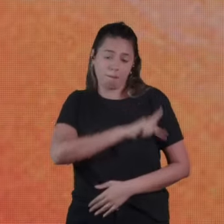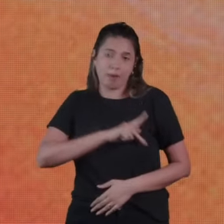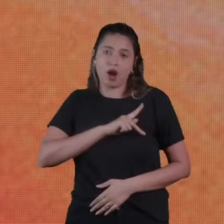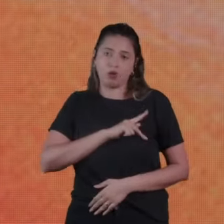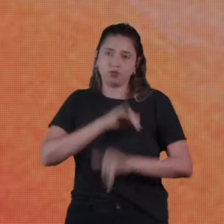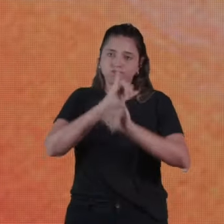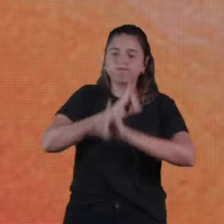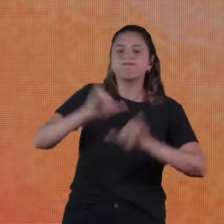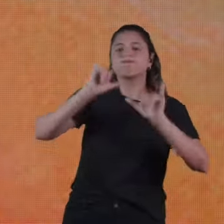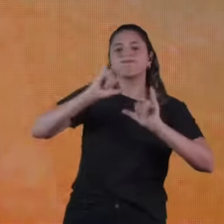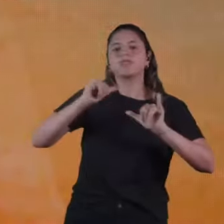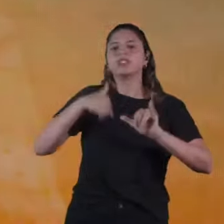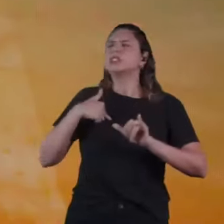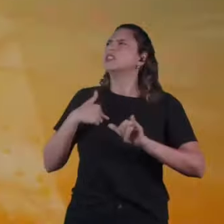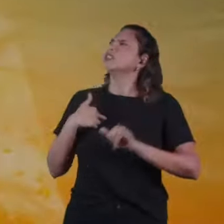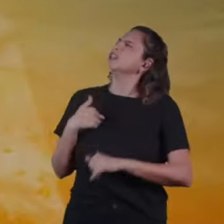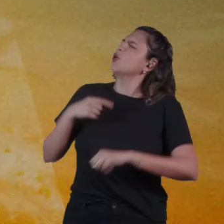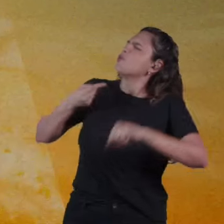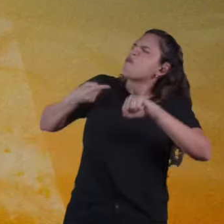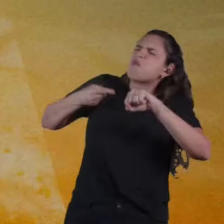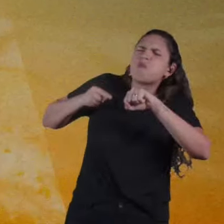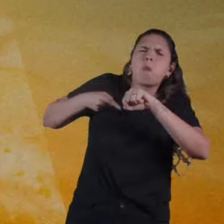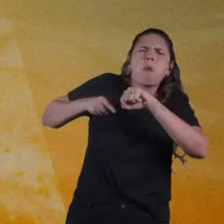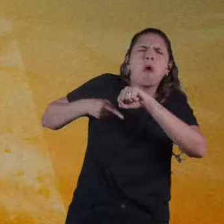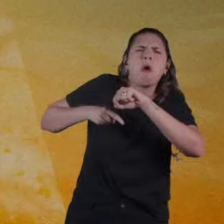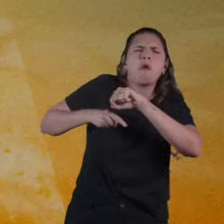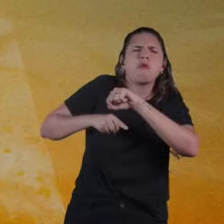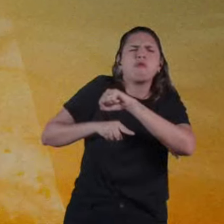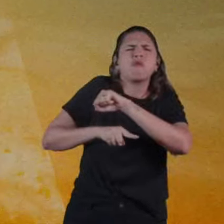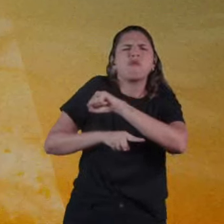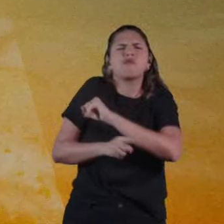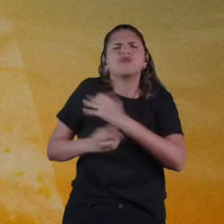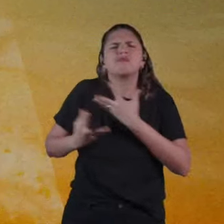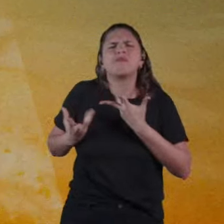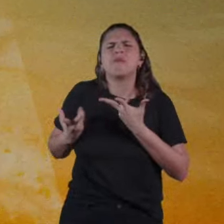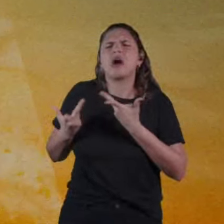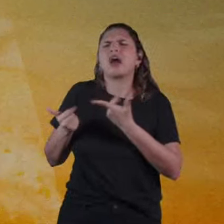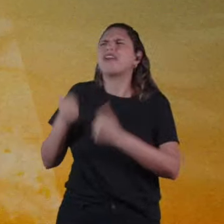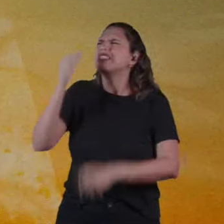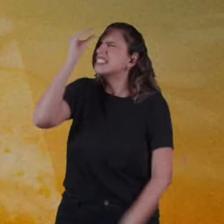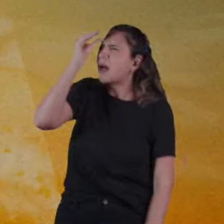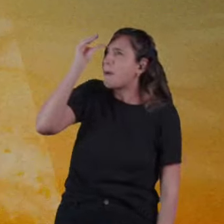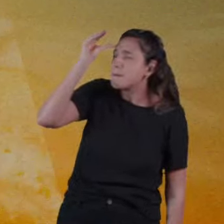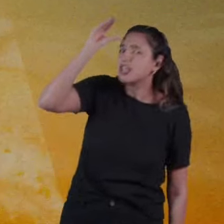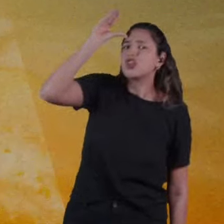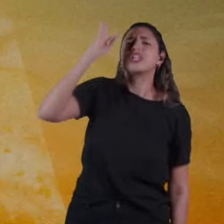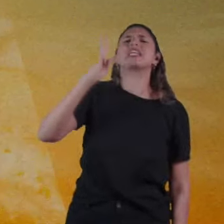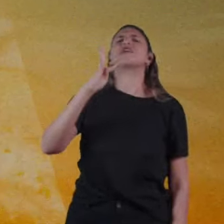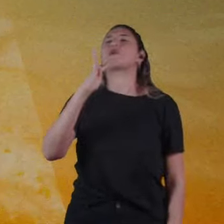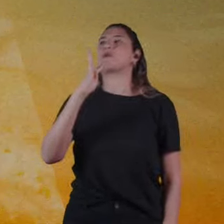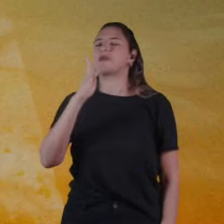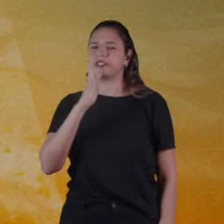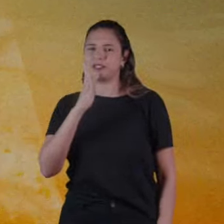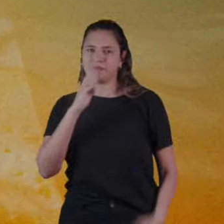ó profundidade da riqueza, tanto da sabedoria como do conhecimento. Deus tem o conhecimento e a